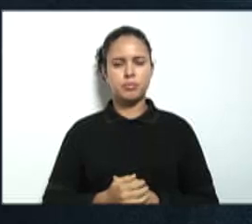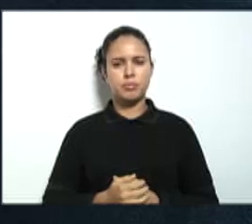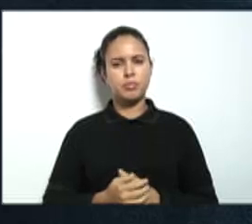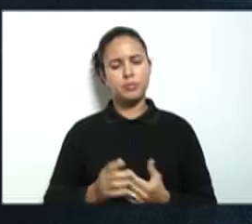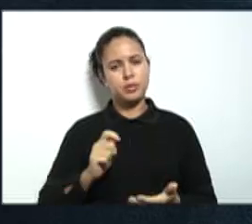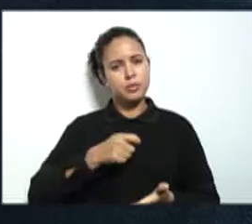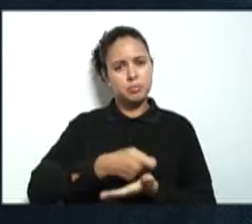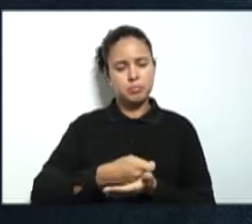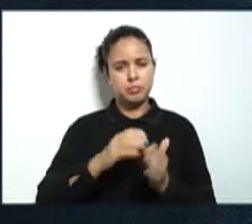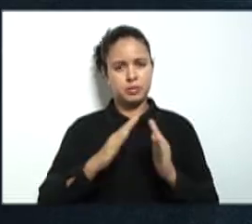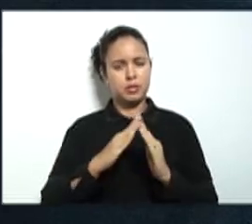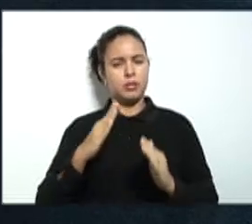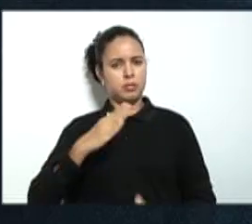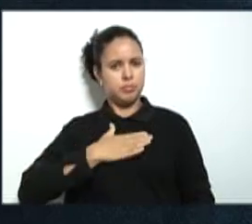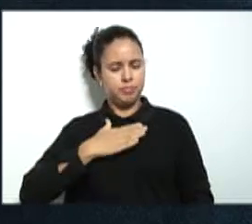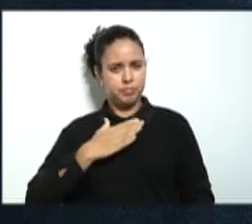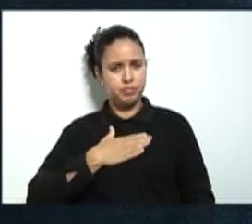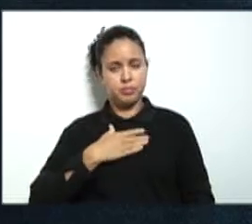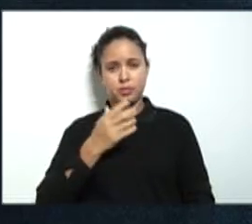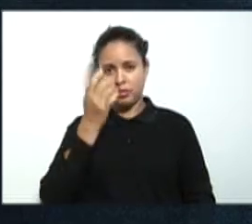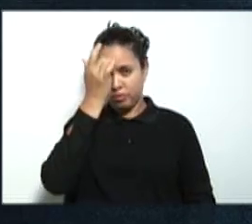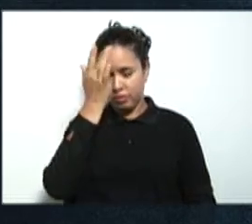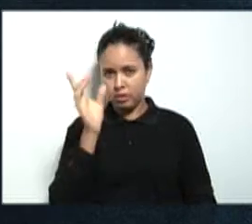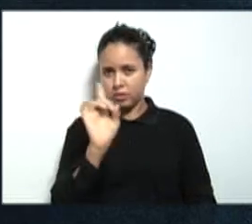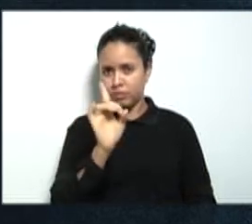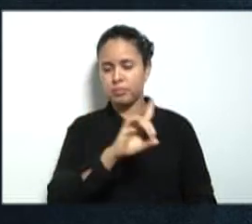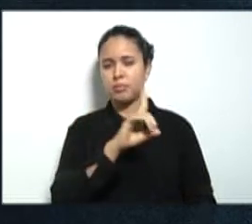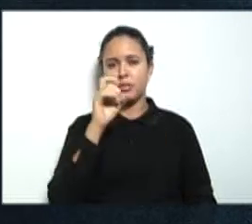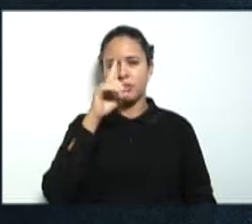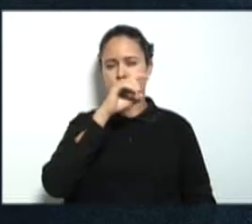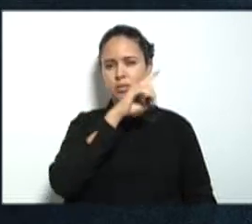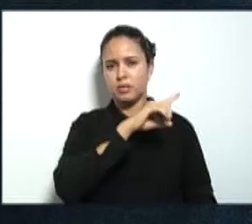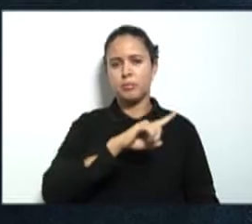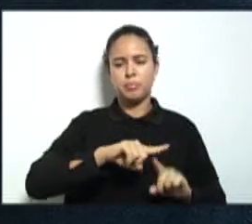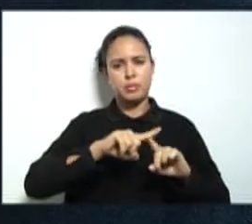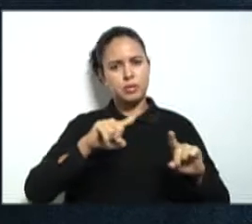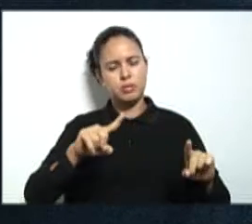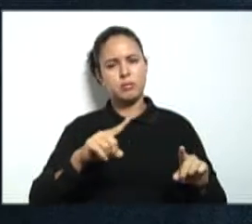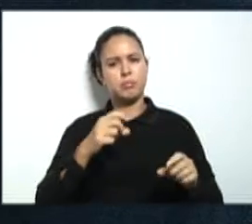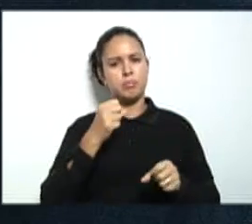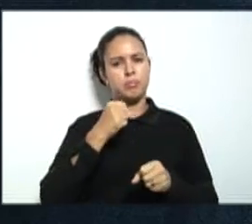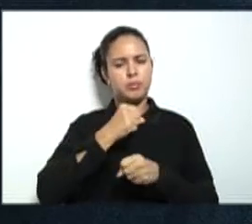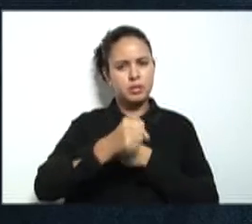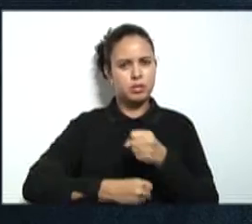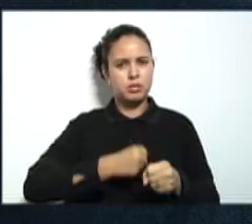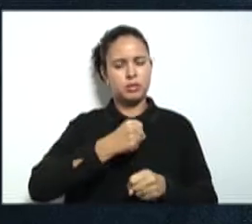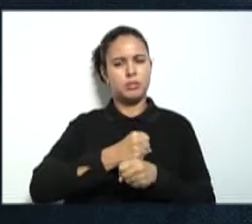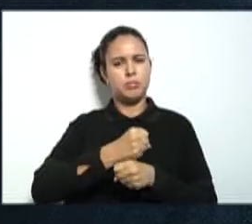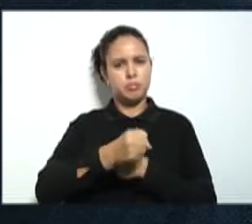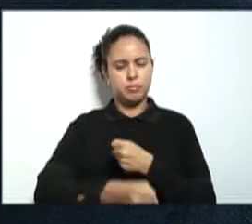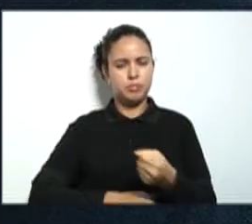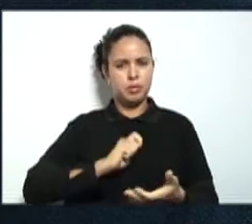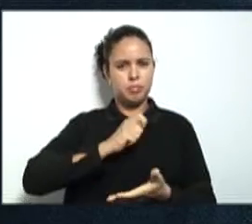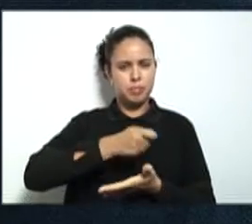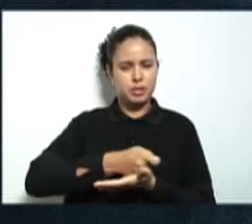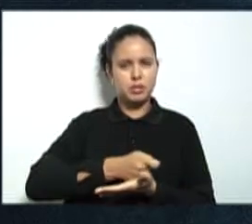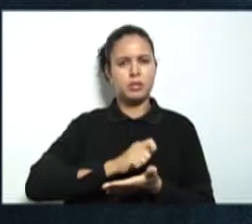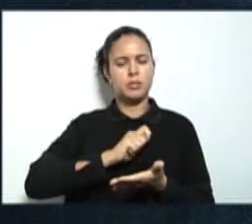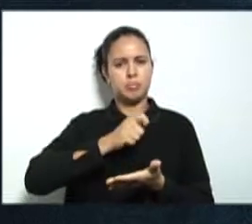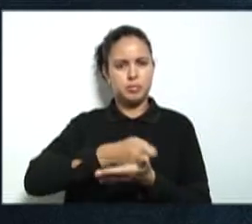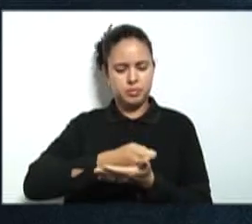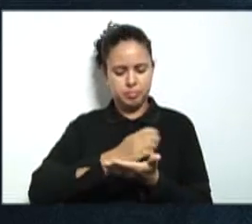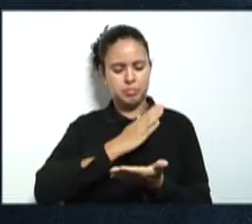Comprar a casa própria não foi fácil, mas são vários anos pagando prestações. E é um